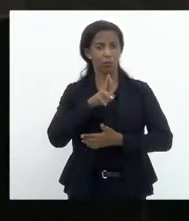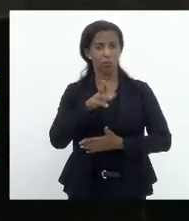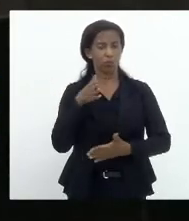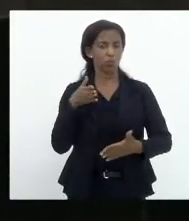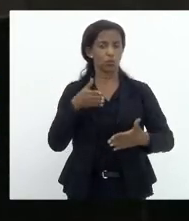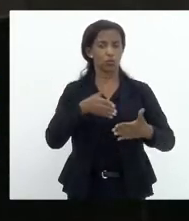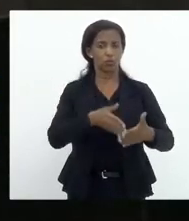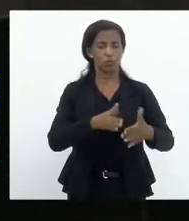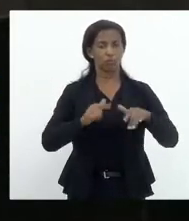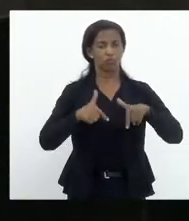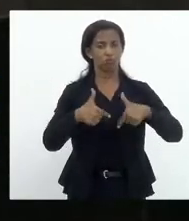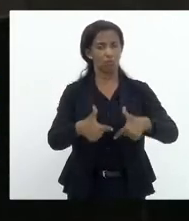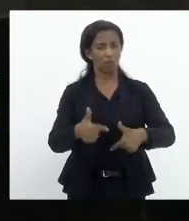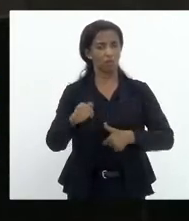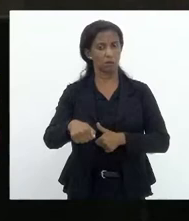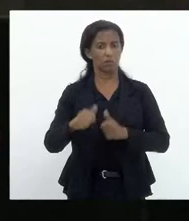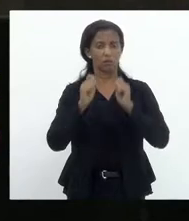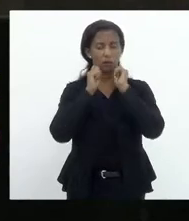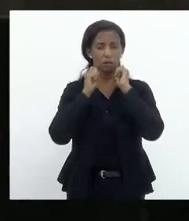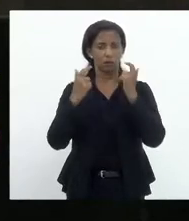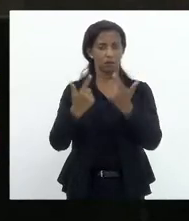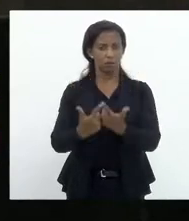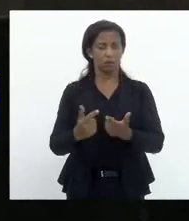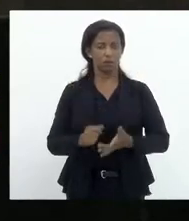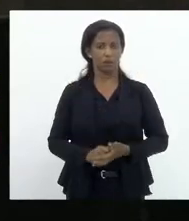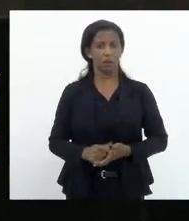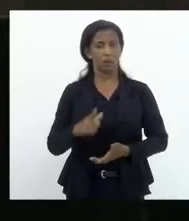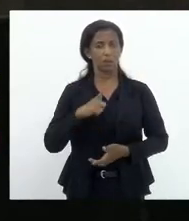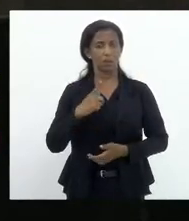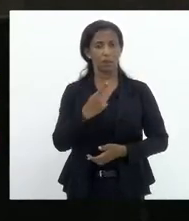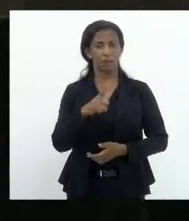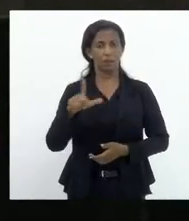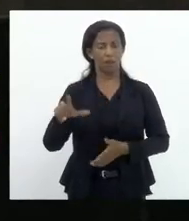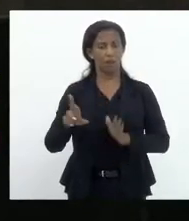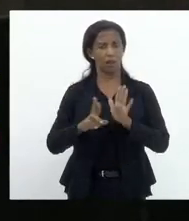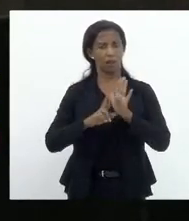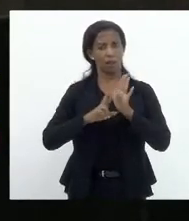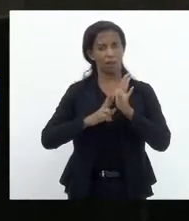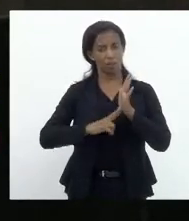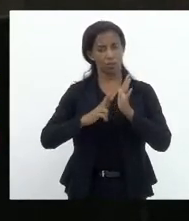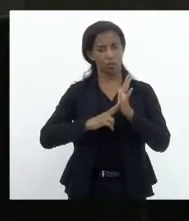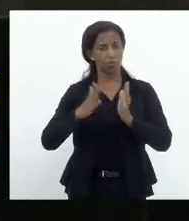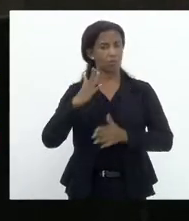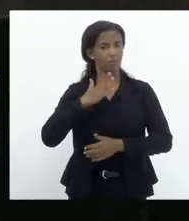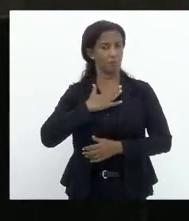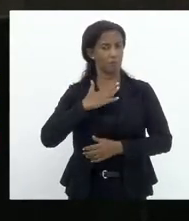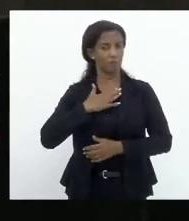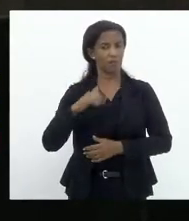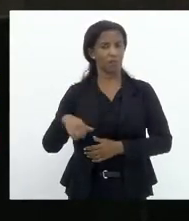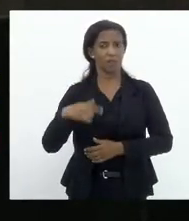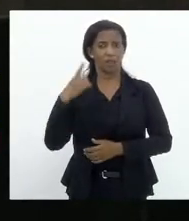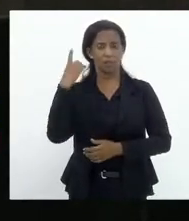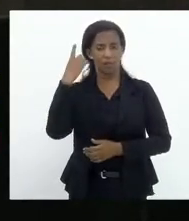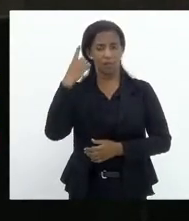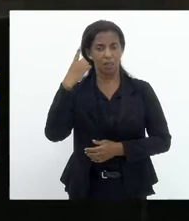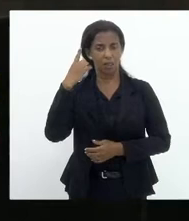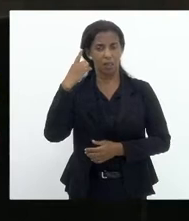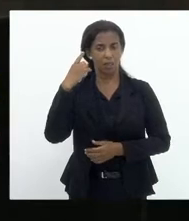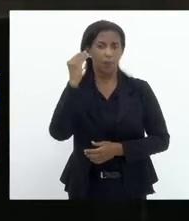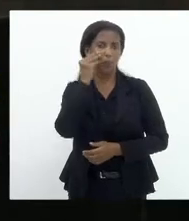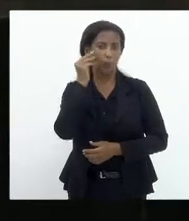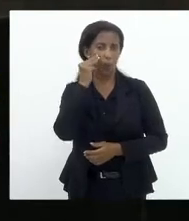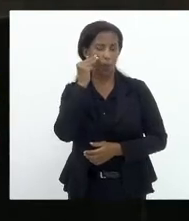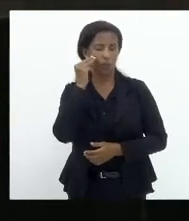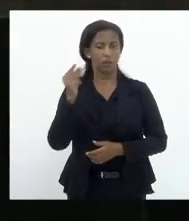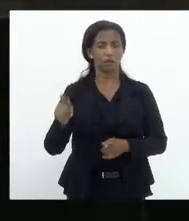diretos na atuação aqui da casa a um projeto de resolução também de minha autoria de deputada Renata Souza e